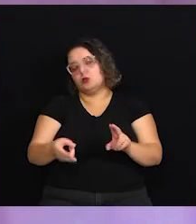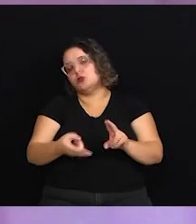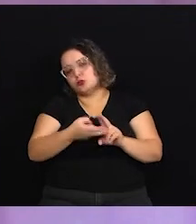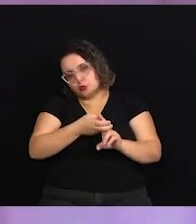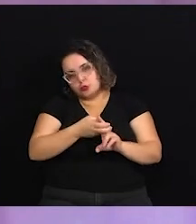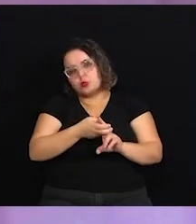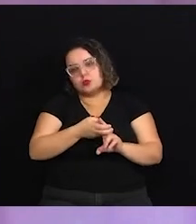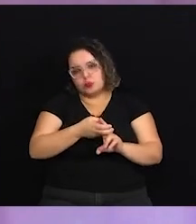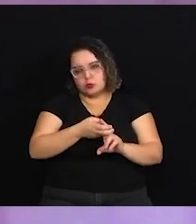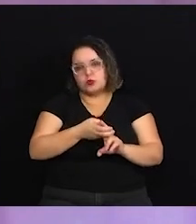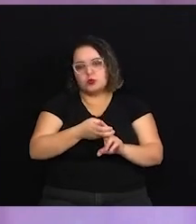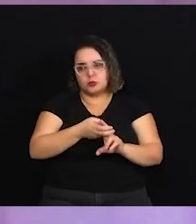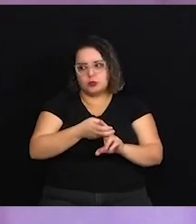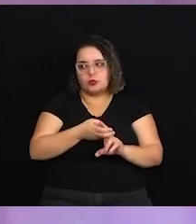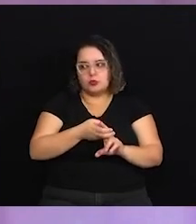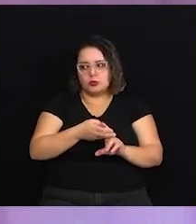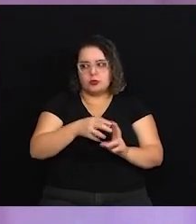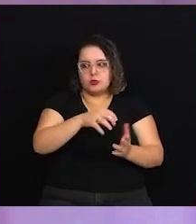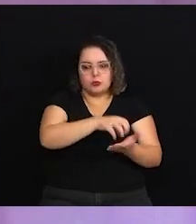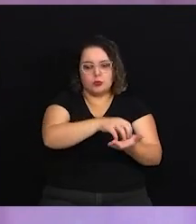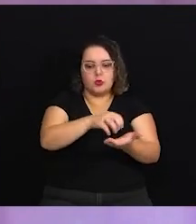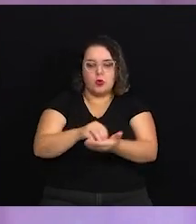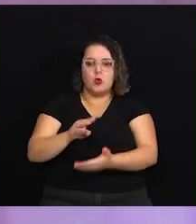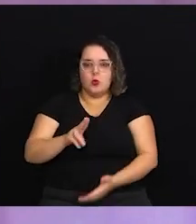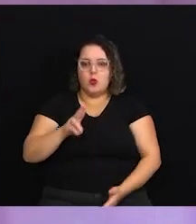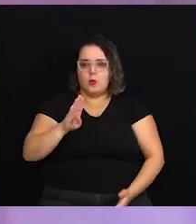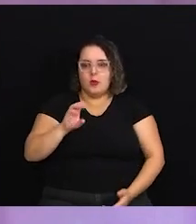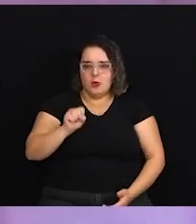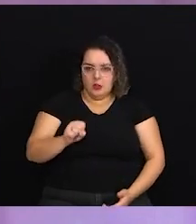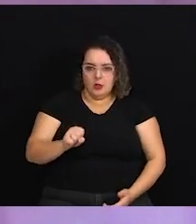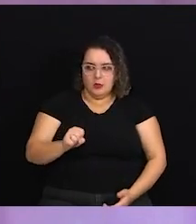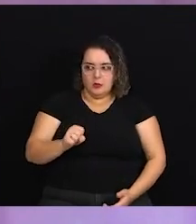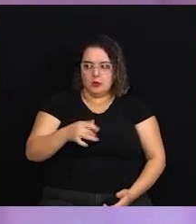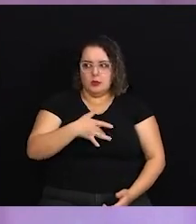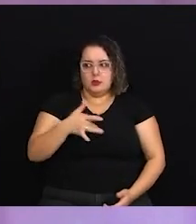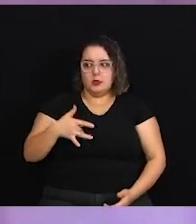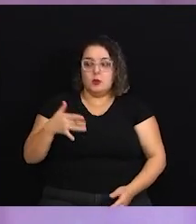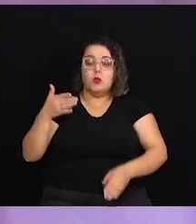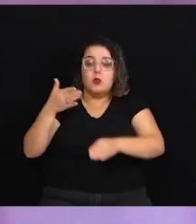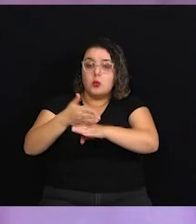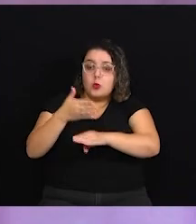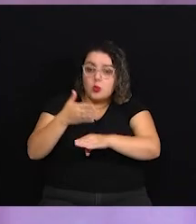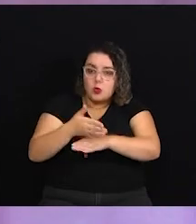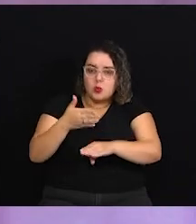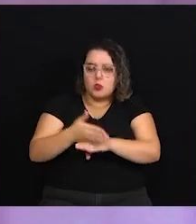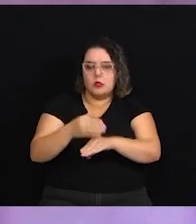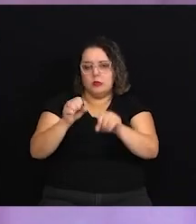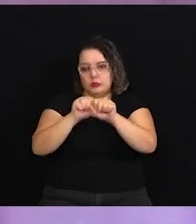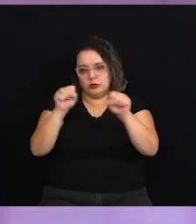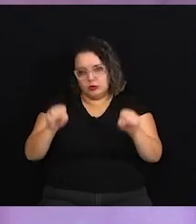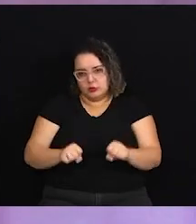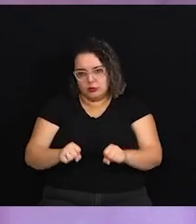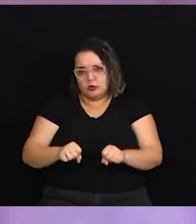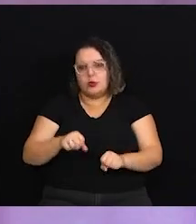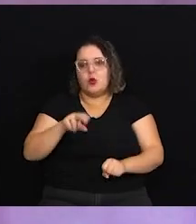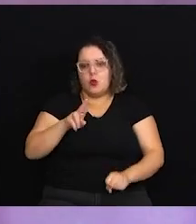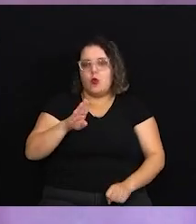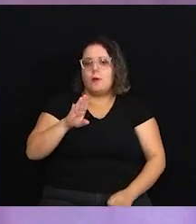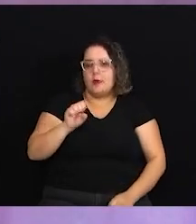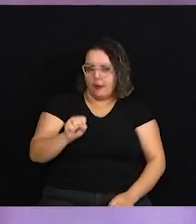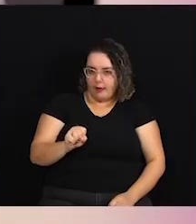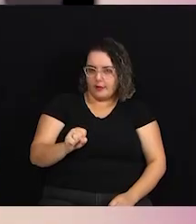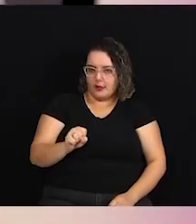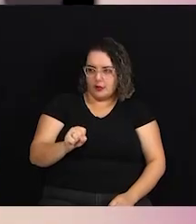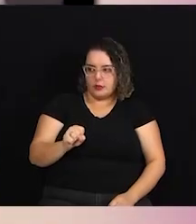o único de saúde através das unidades básicas da Saúde o acesso ao sistema é pela